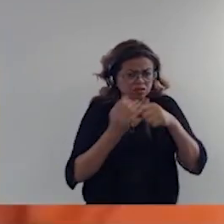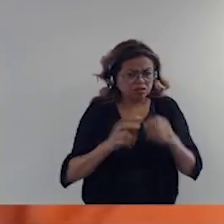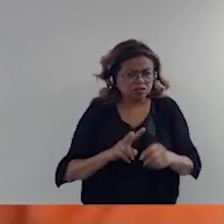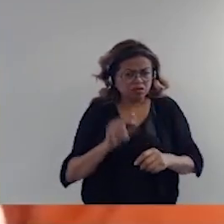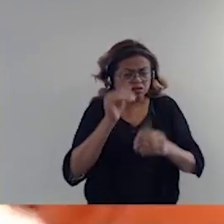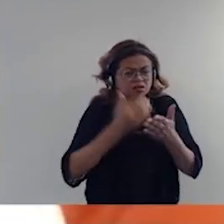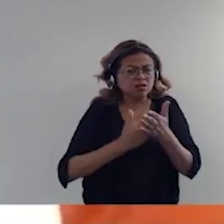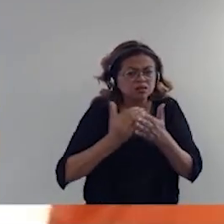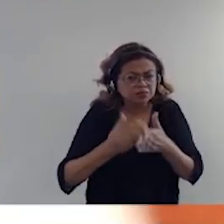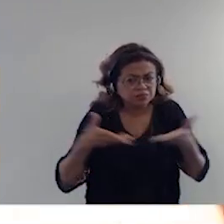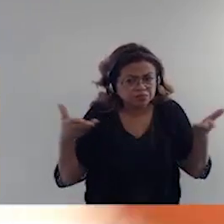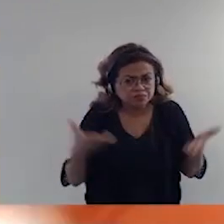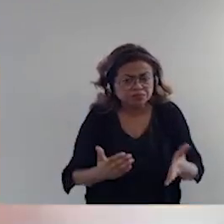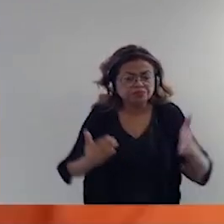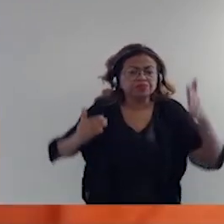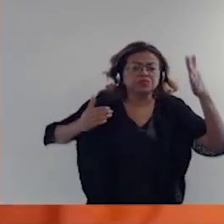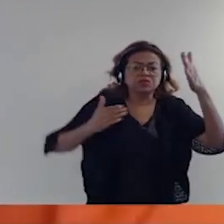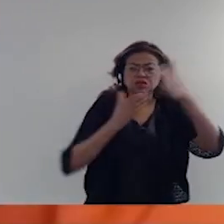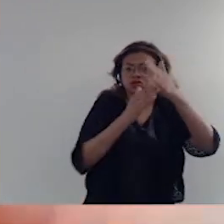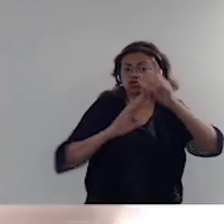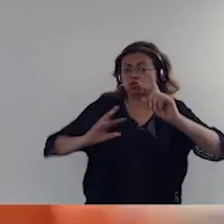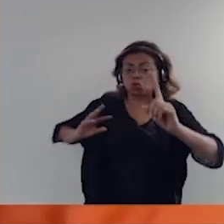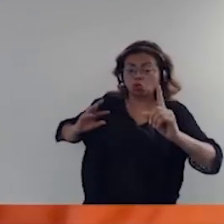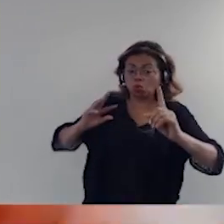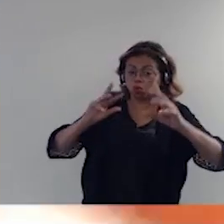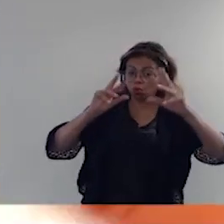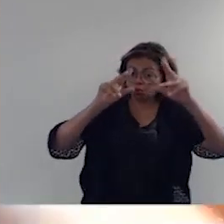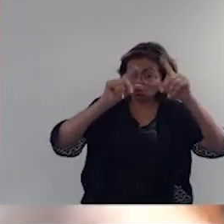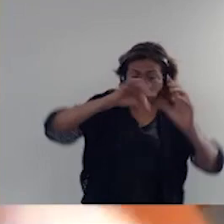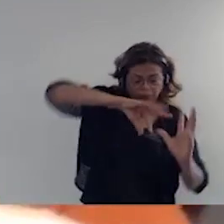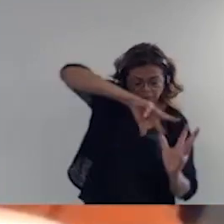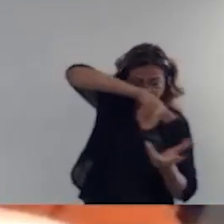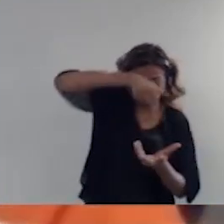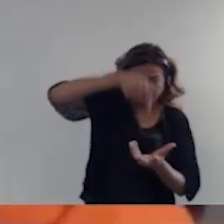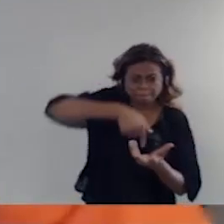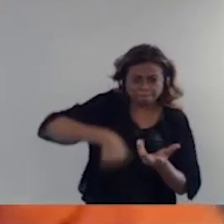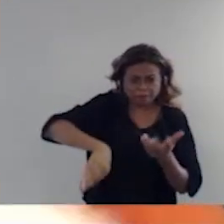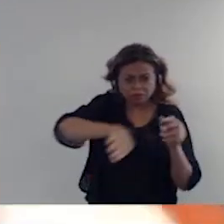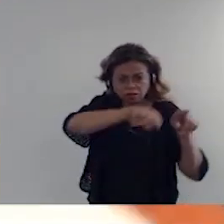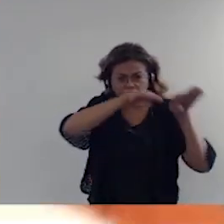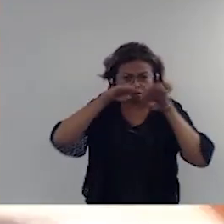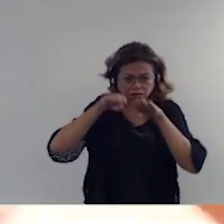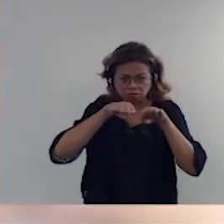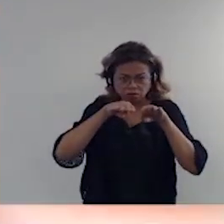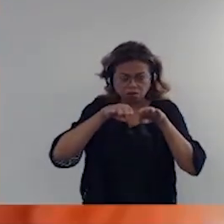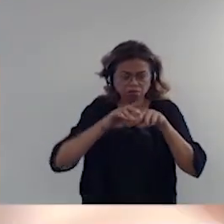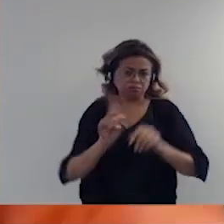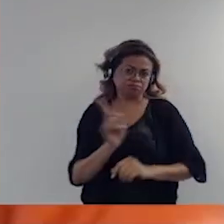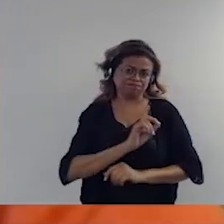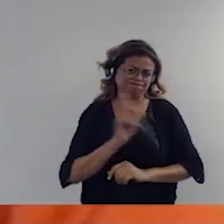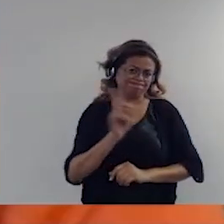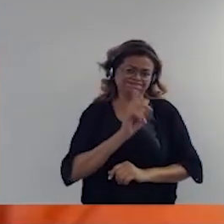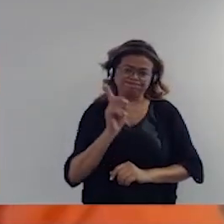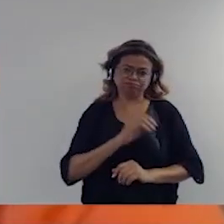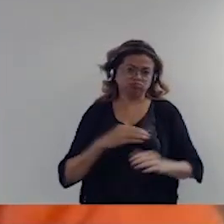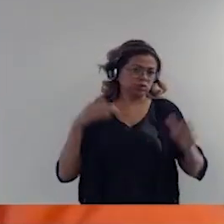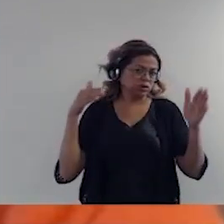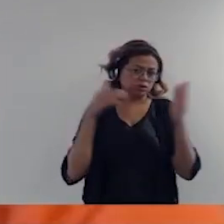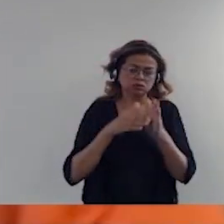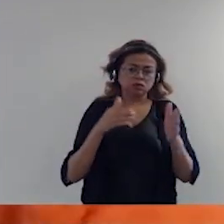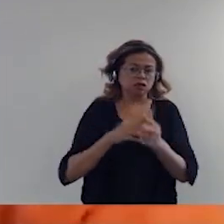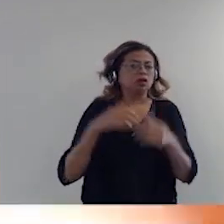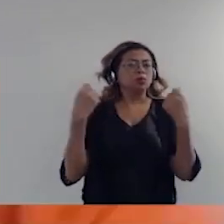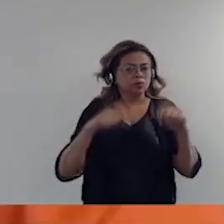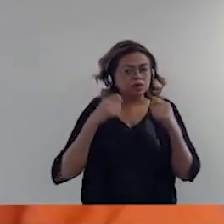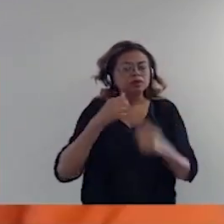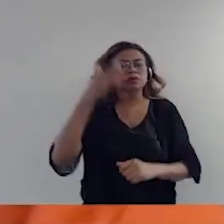vai atingir todo mundo de maneira igual. Não vai, ela não vai atingir todo mundo de maneira igual. Isso a gente tem